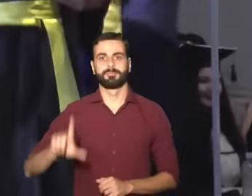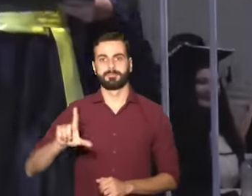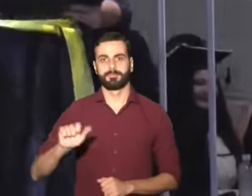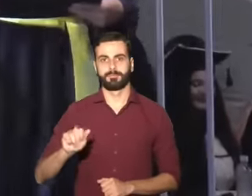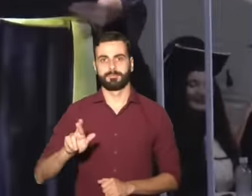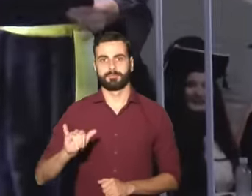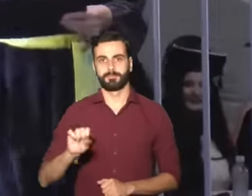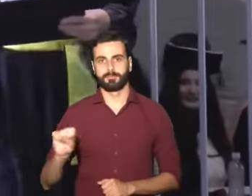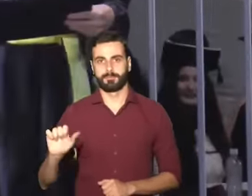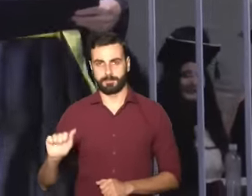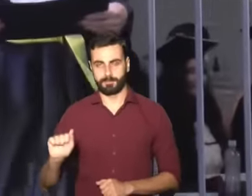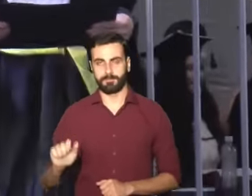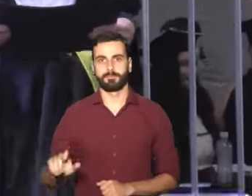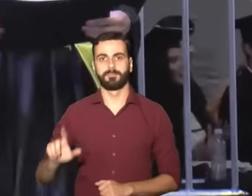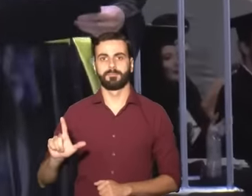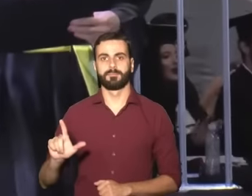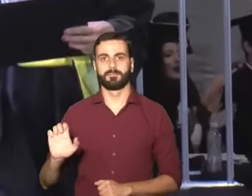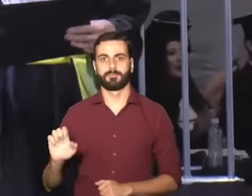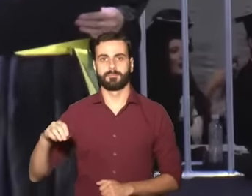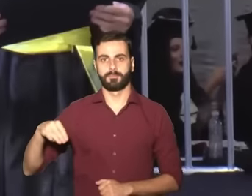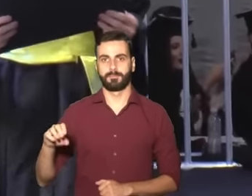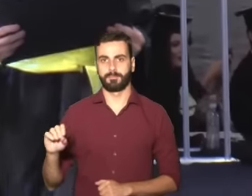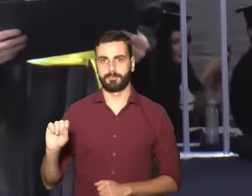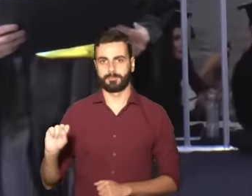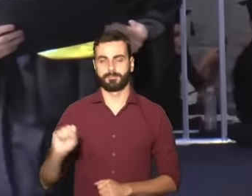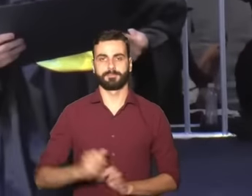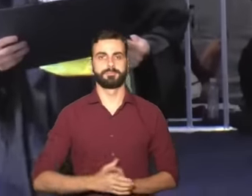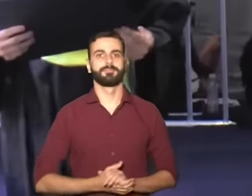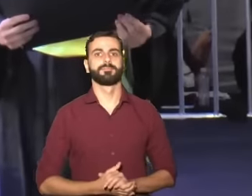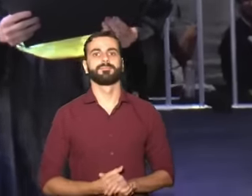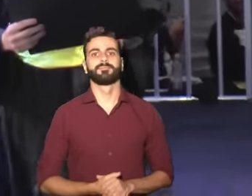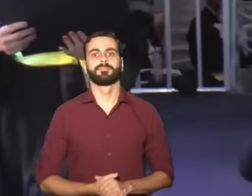Larissa Lemos da Silva.